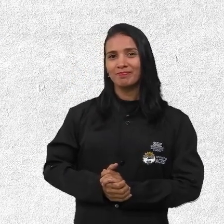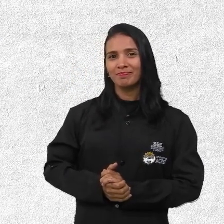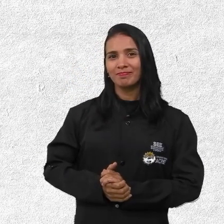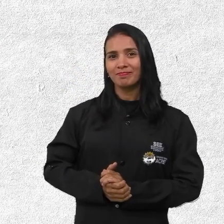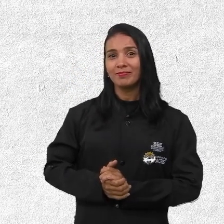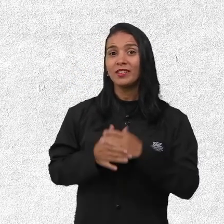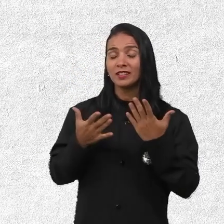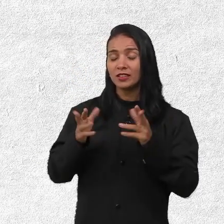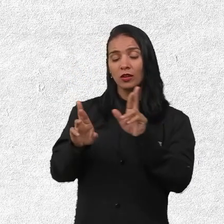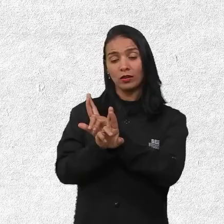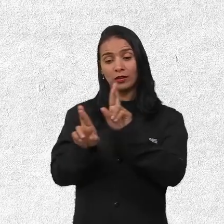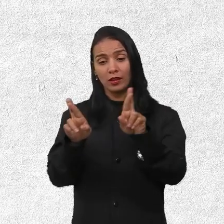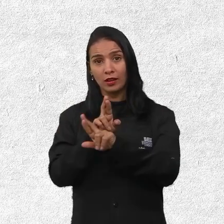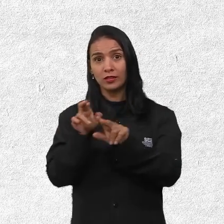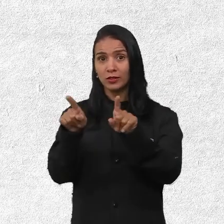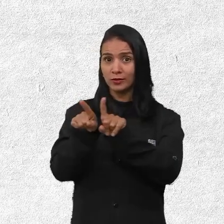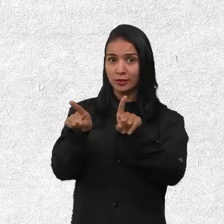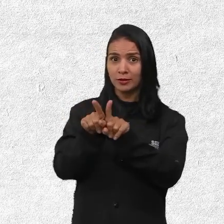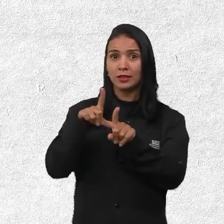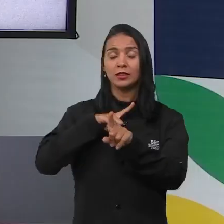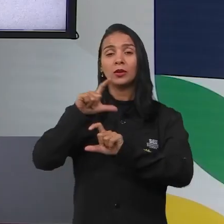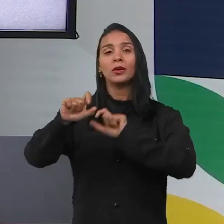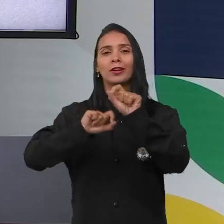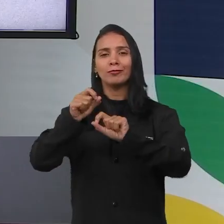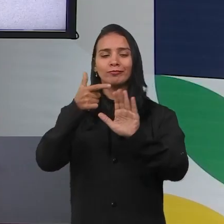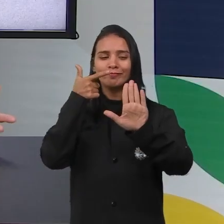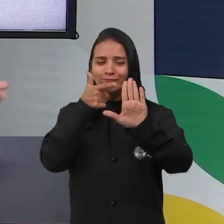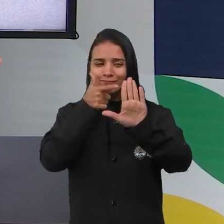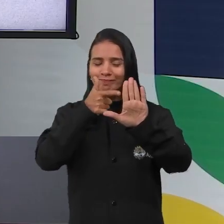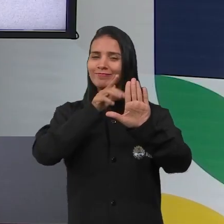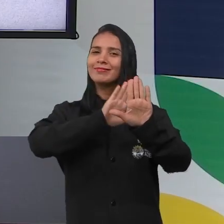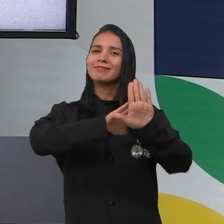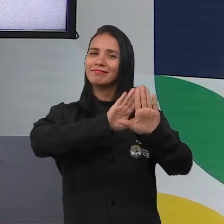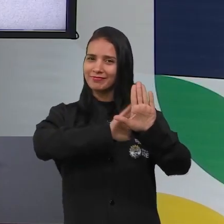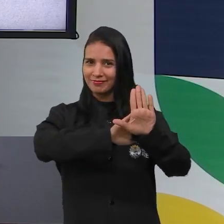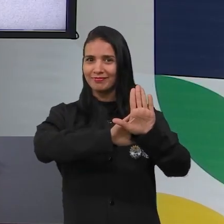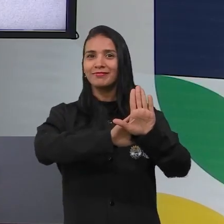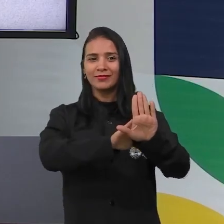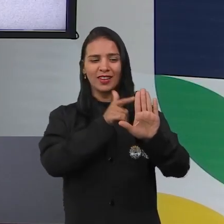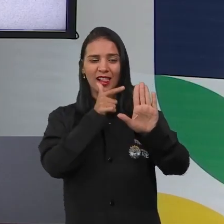Nessa relação, nós também temos a ironia. Lembra que quando eu expliquei para